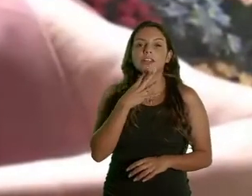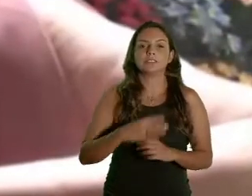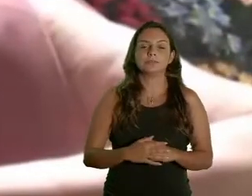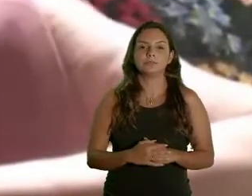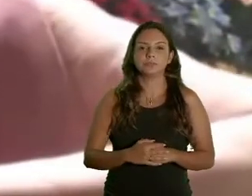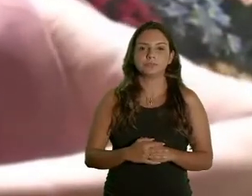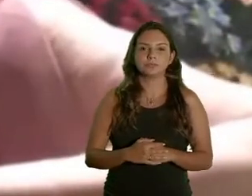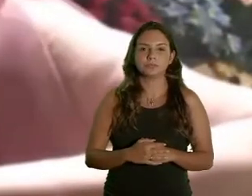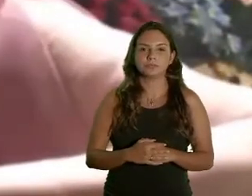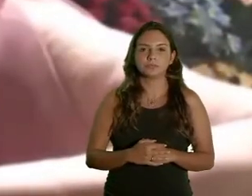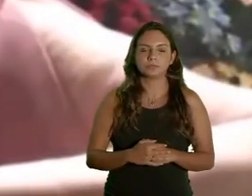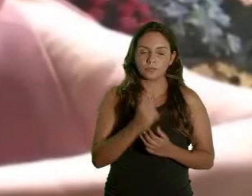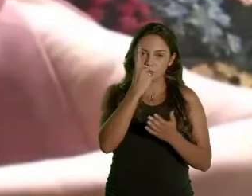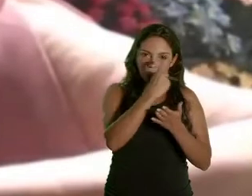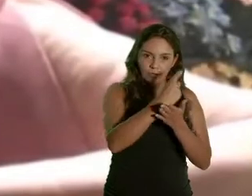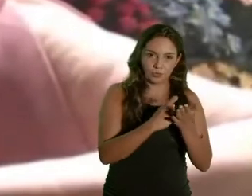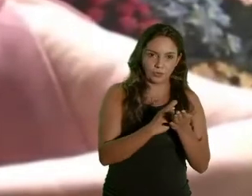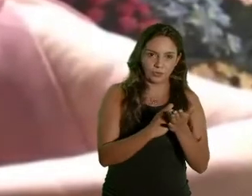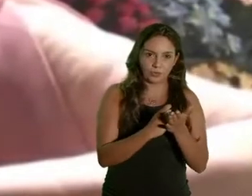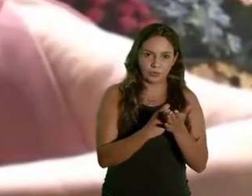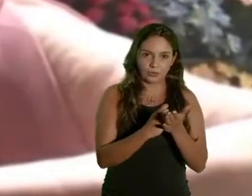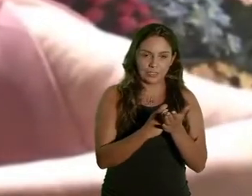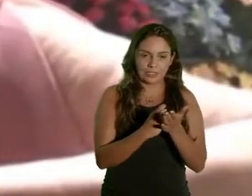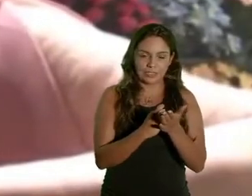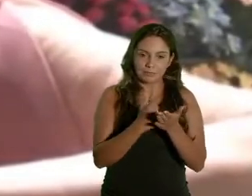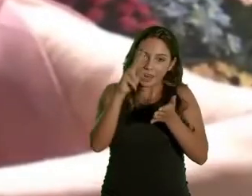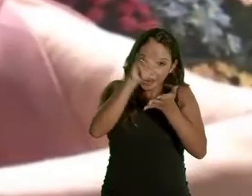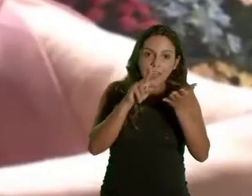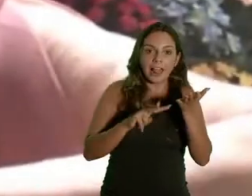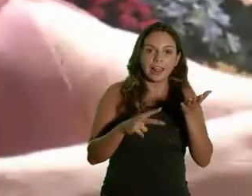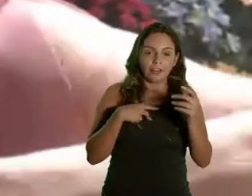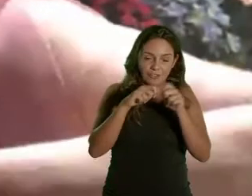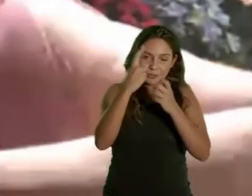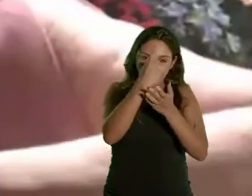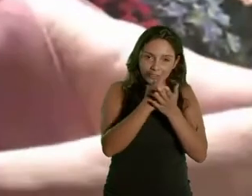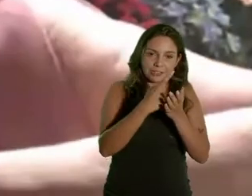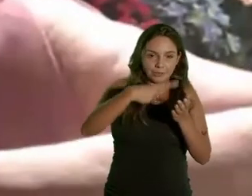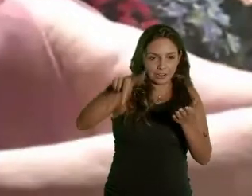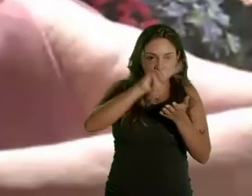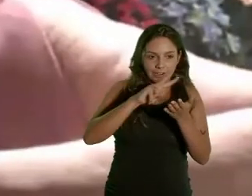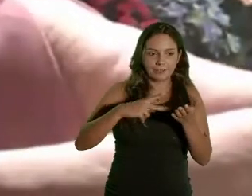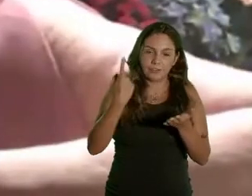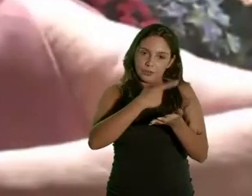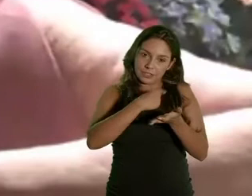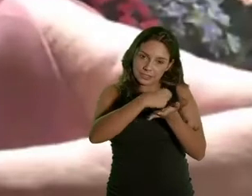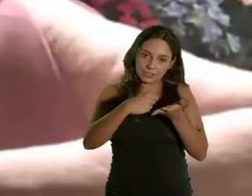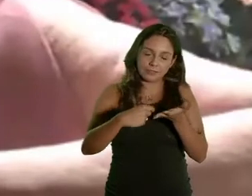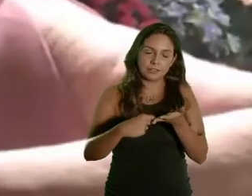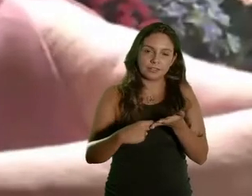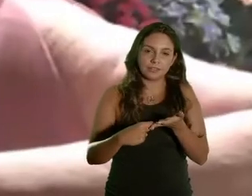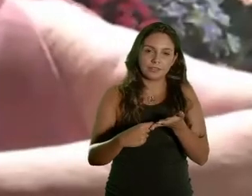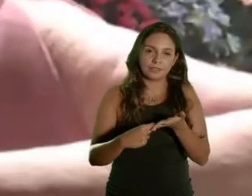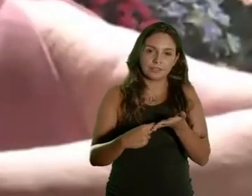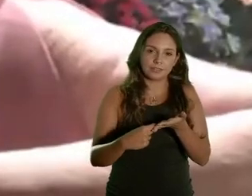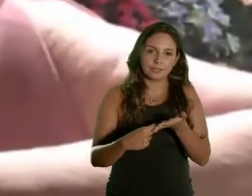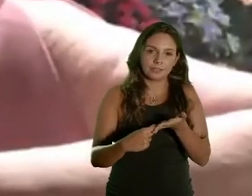o que é um texto sem alguém para ler? Hora que nós, escritores, escrevemos, nós não somos